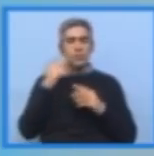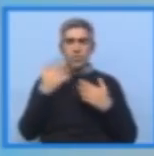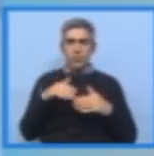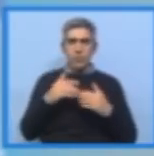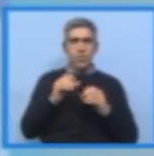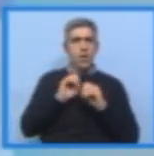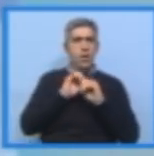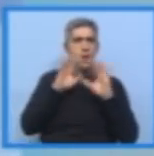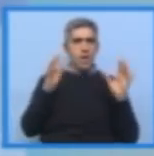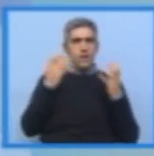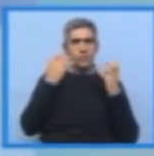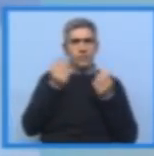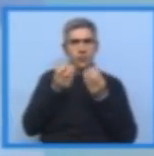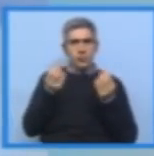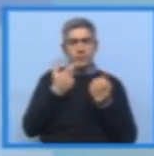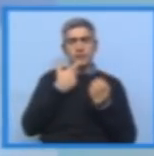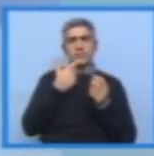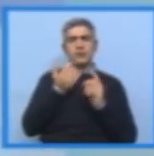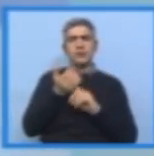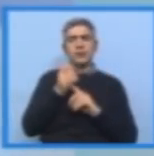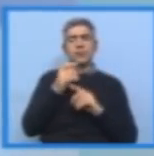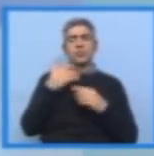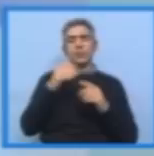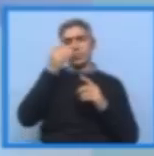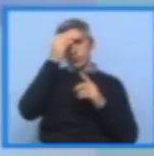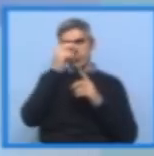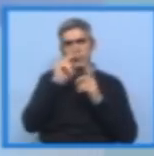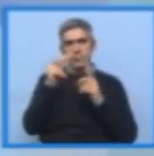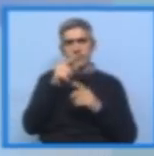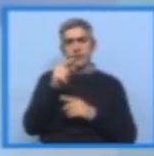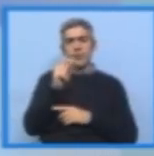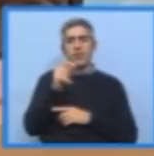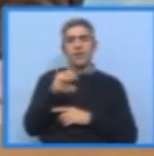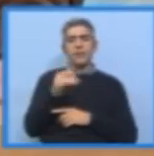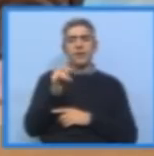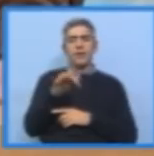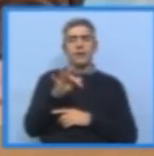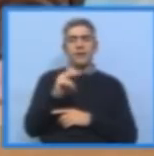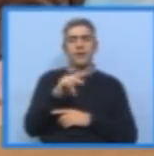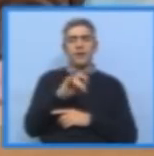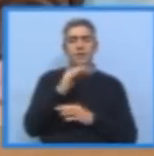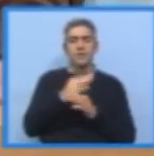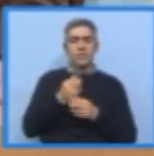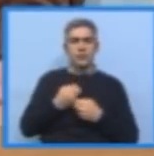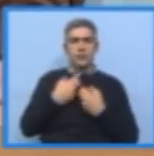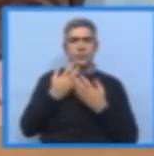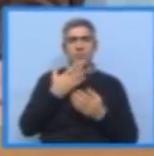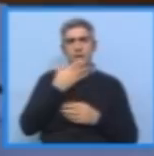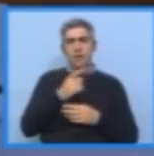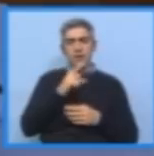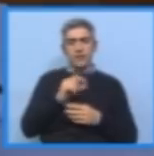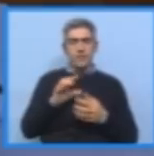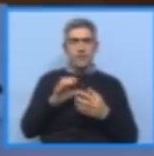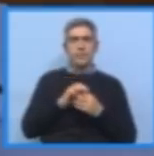muito elucidativos para percebermos realmente a dimensão desta Epifania, desta manifestação, até do Natal